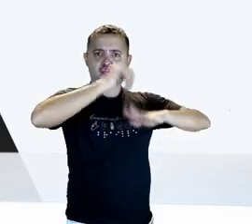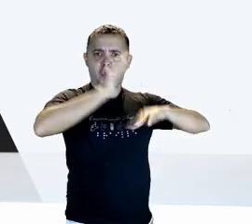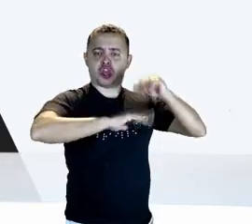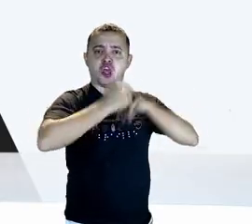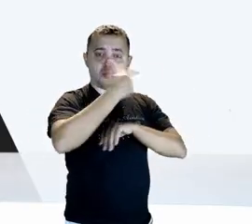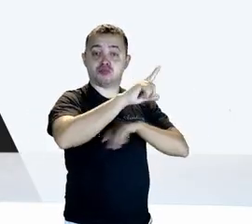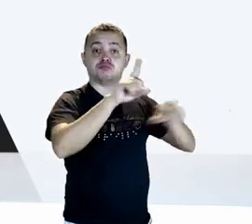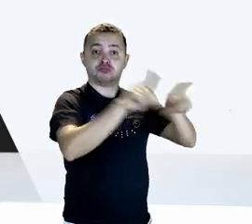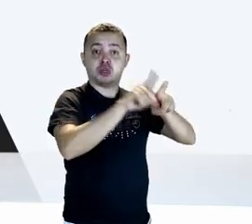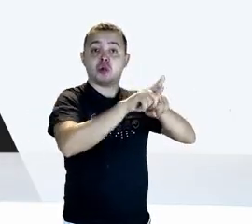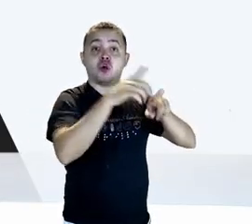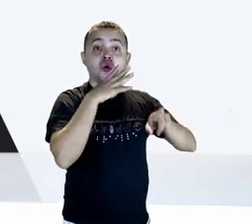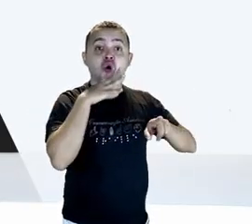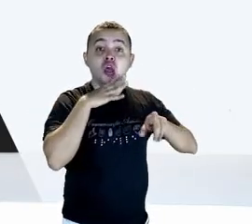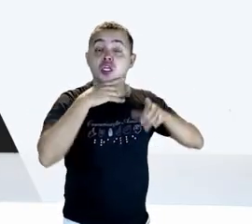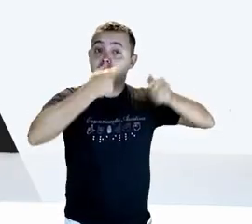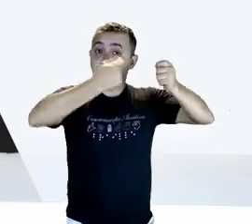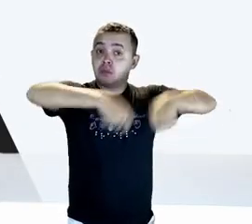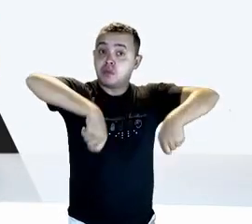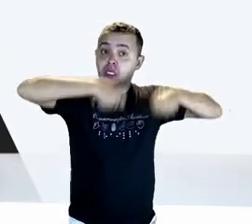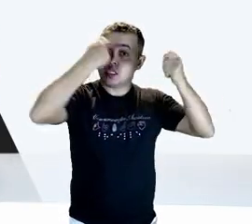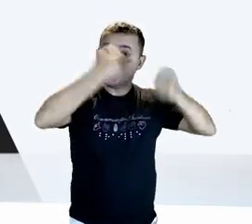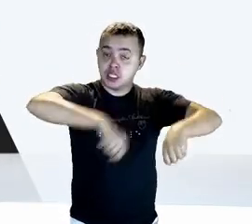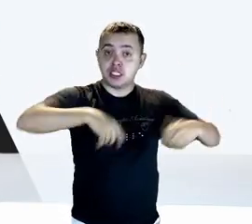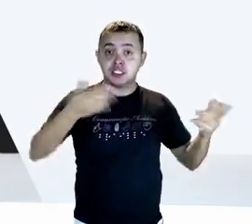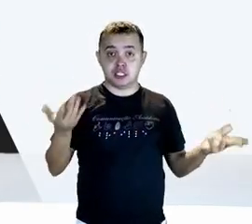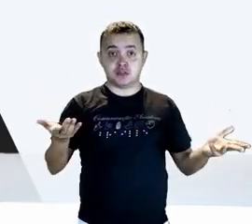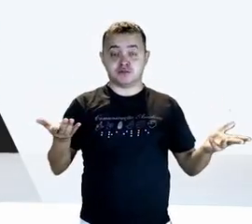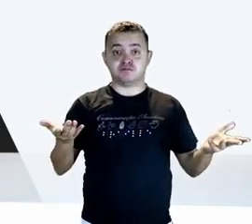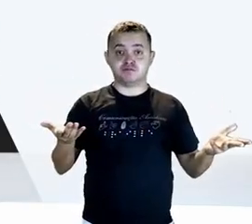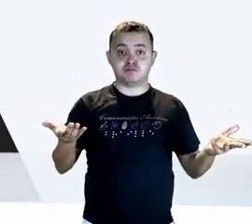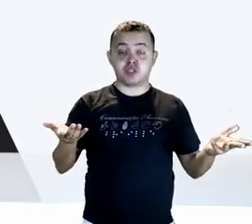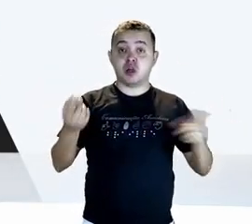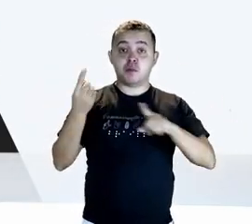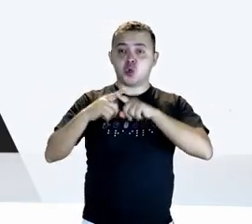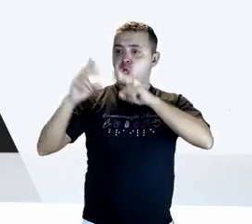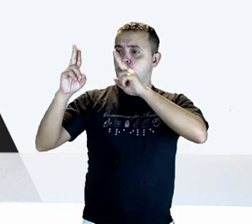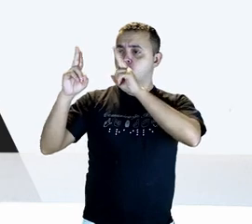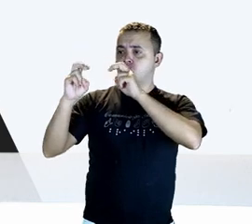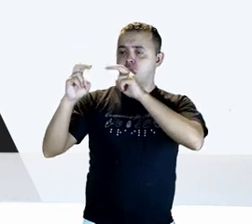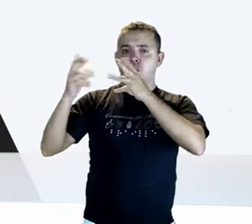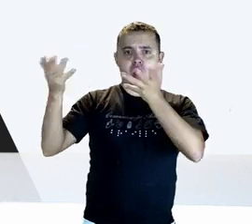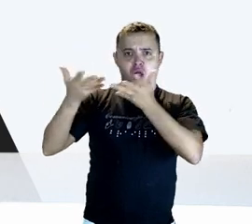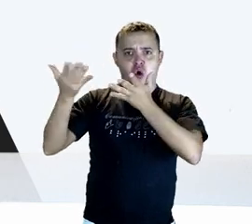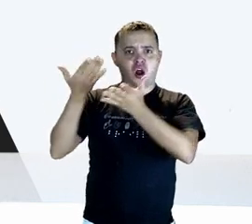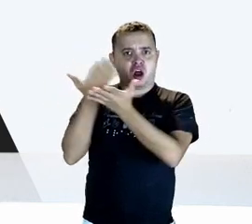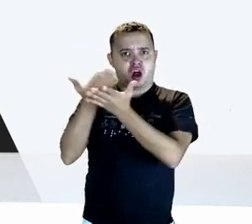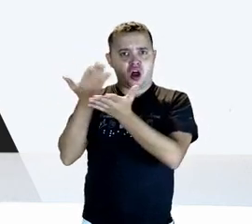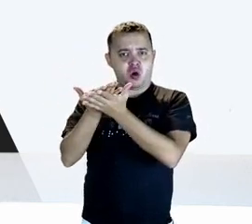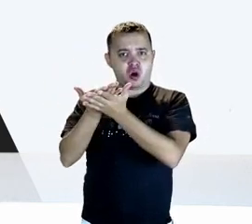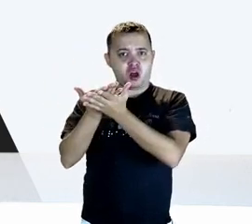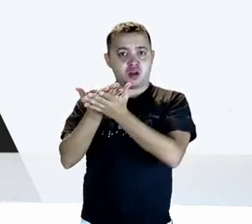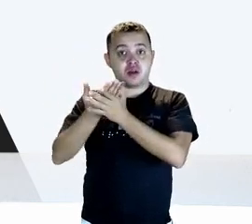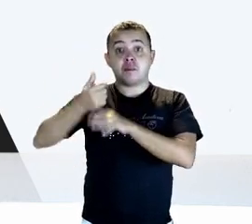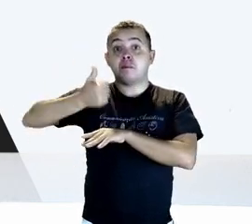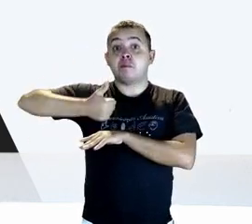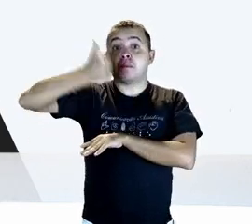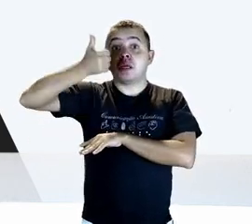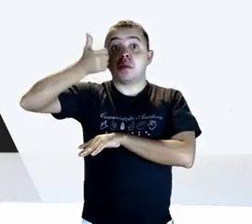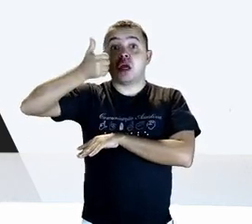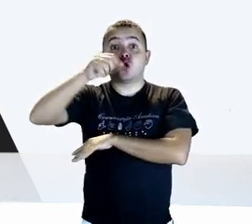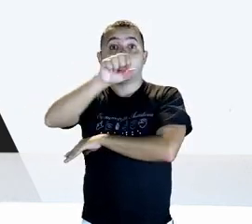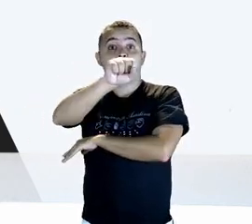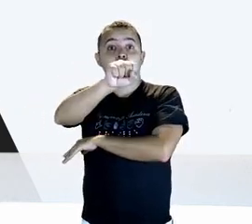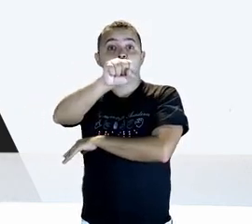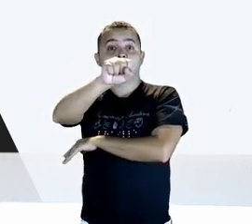pelos demais profissionais da sua empresa. O tema dessa videoaula é sobre primeiros